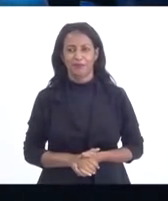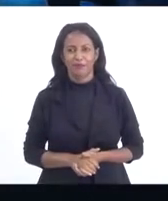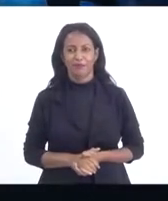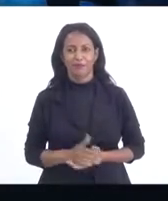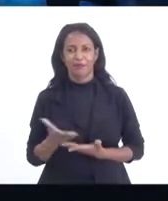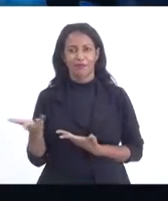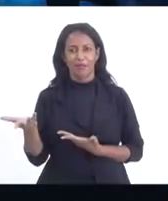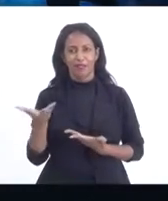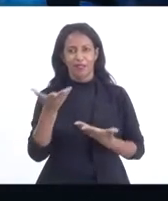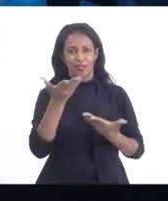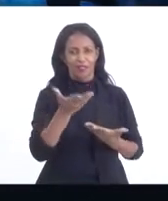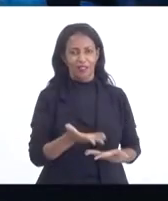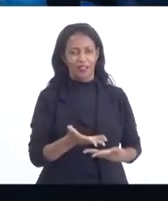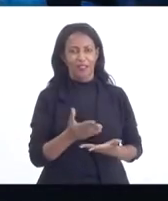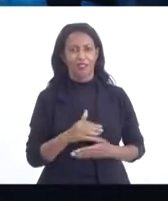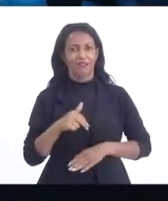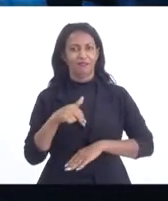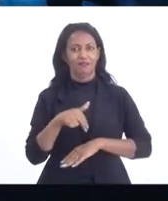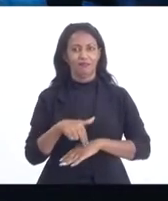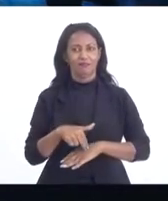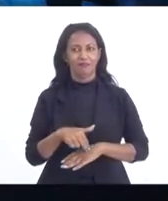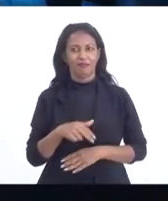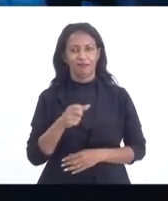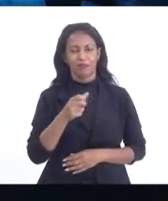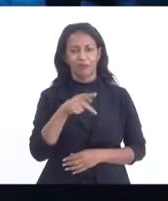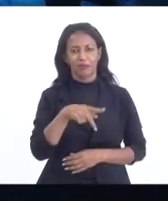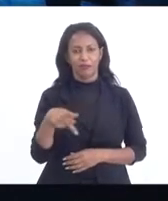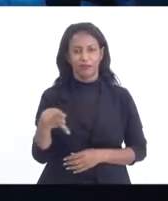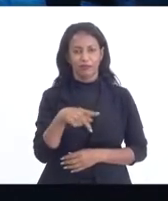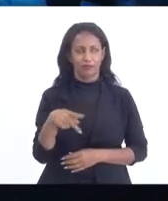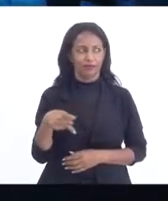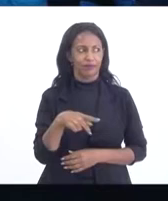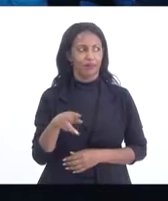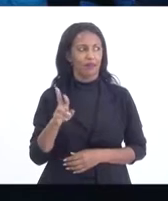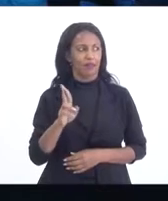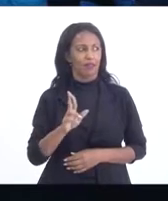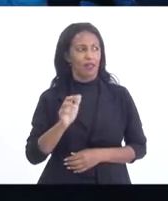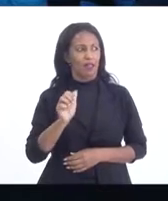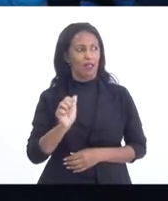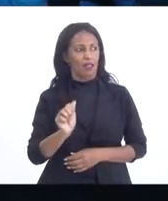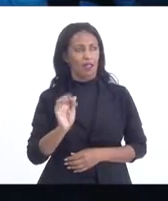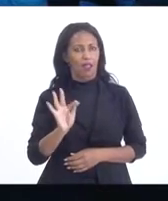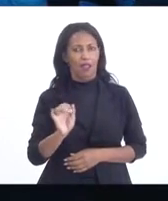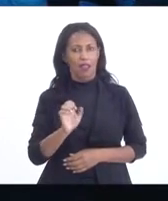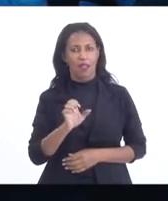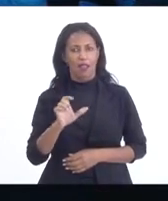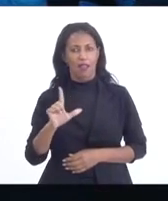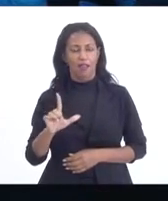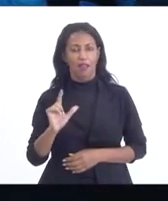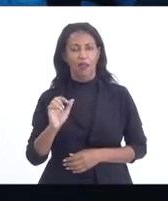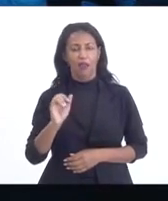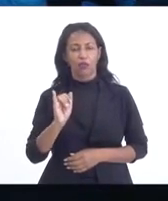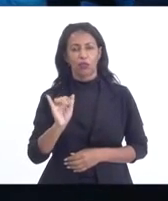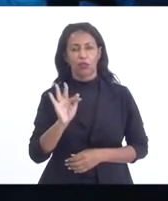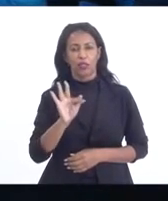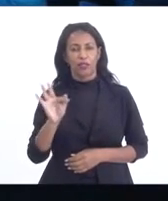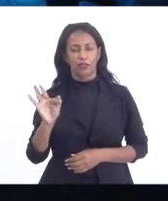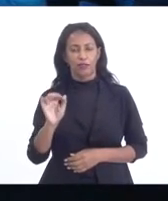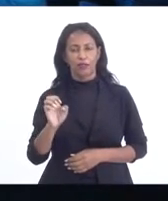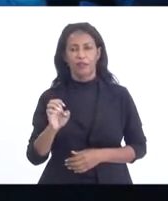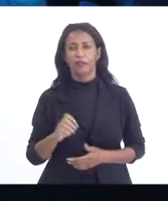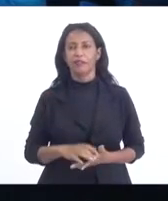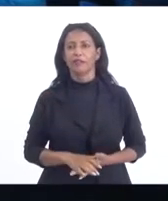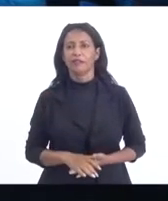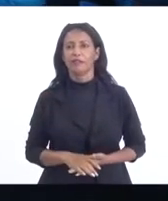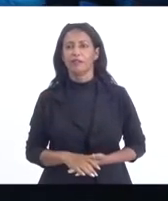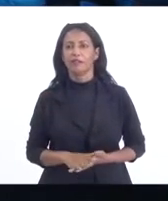Convido para fazer uso da palavra o professor Rafael Almada, do IFRJ e